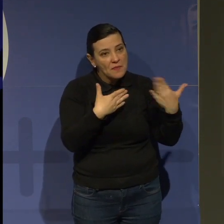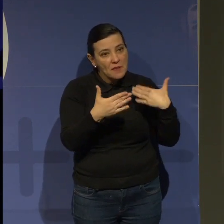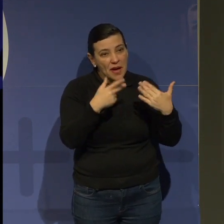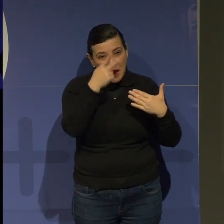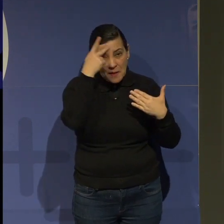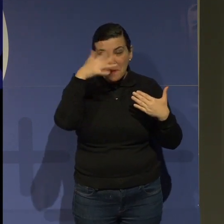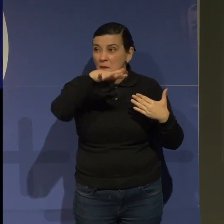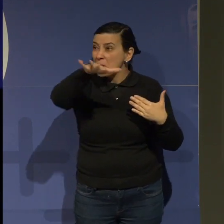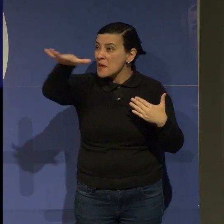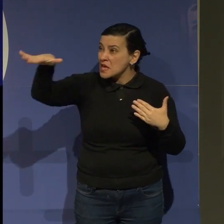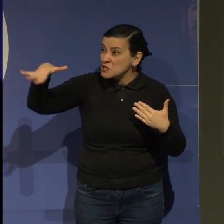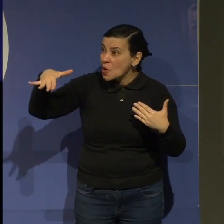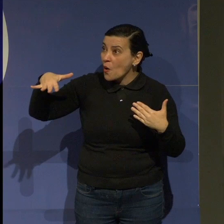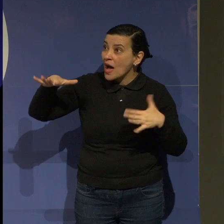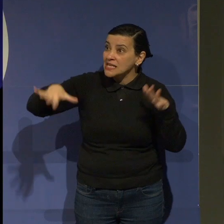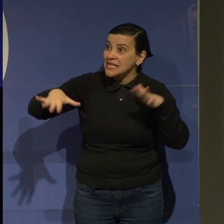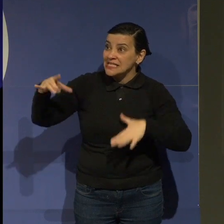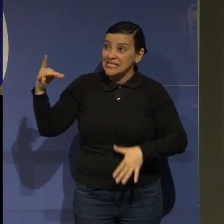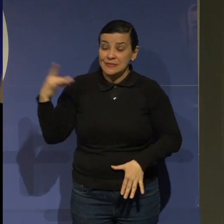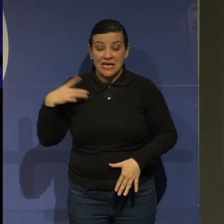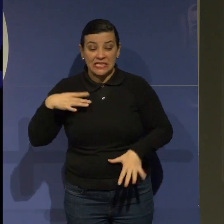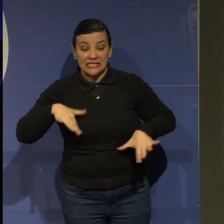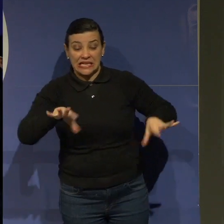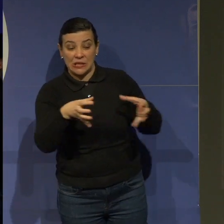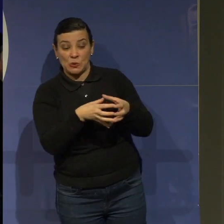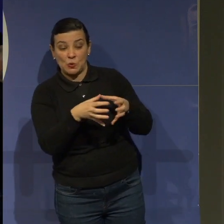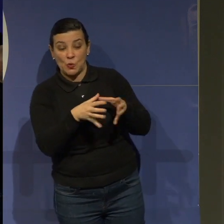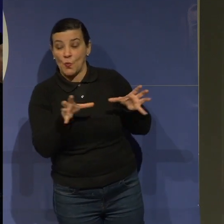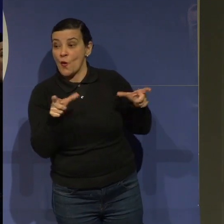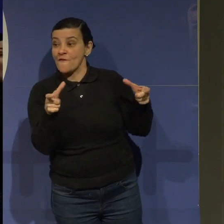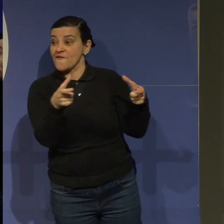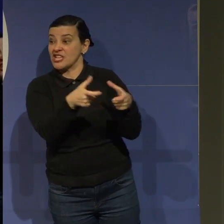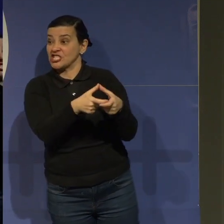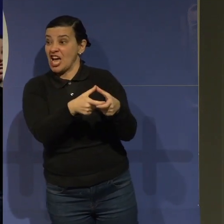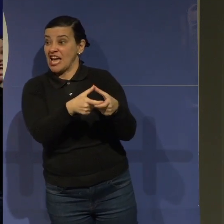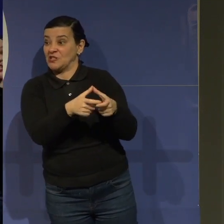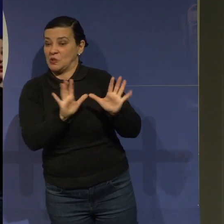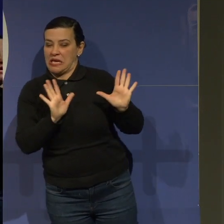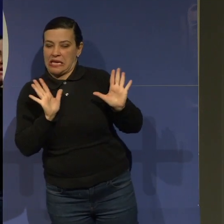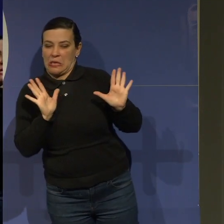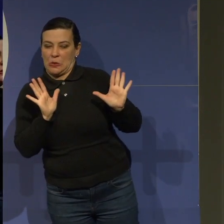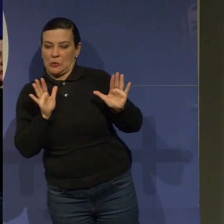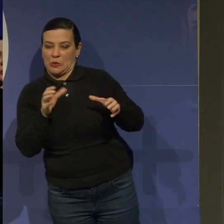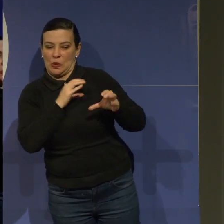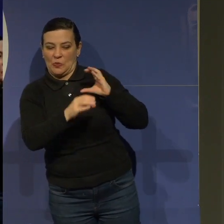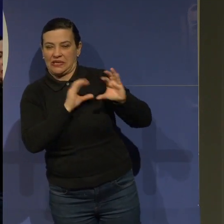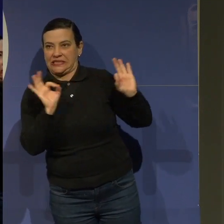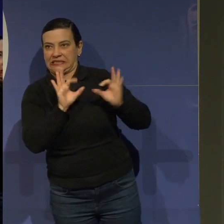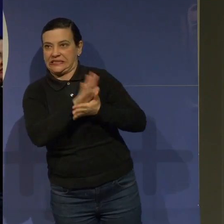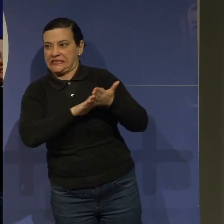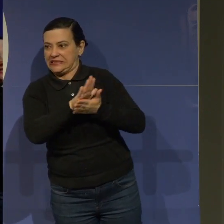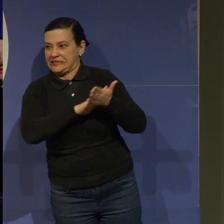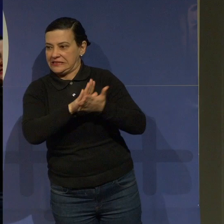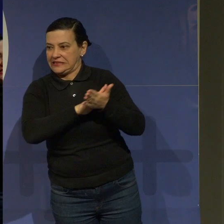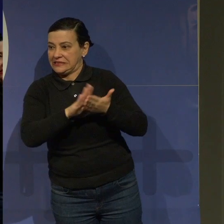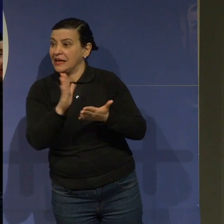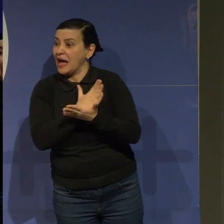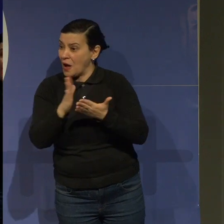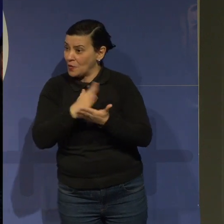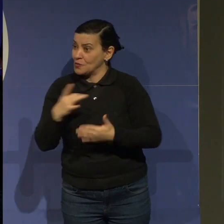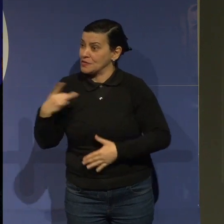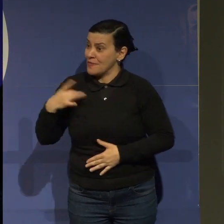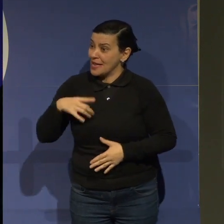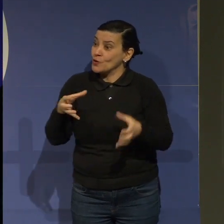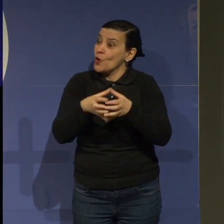com medo de falar com a gente. Porque muita gente tem medo de falar com o time, o pessoal da